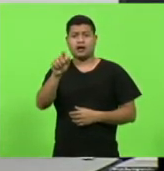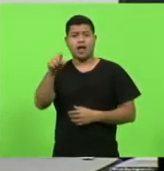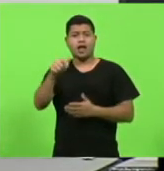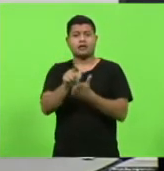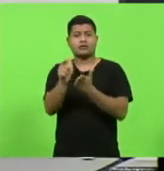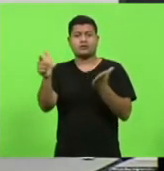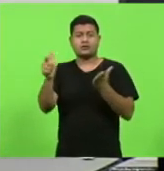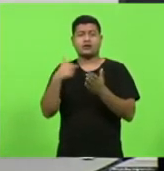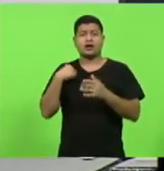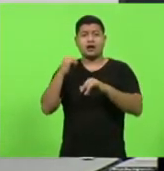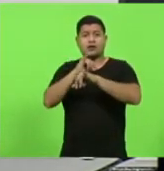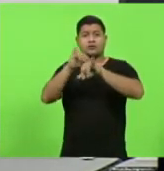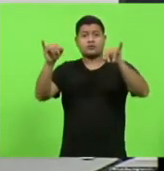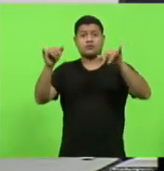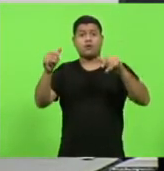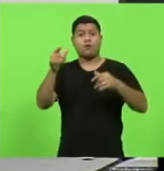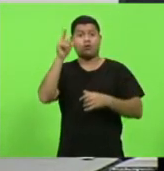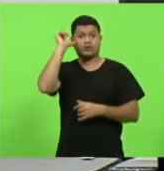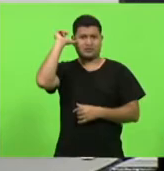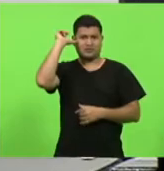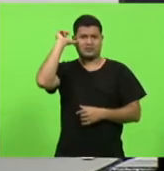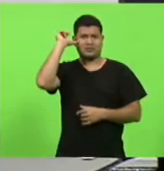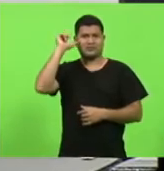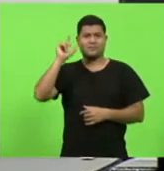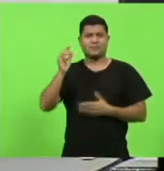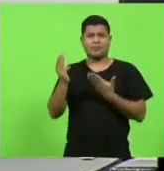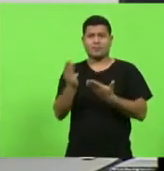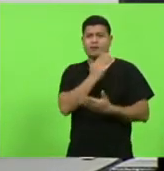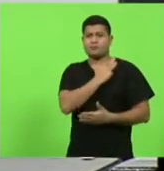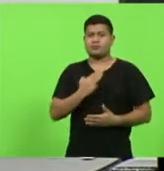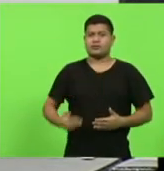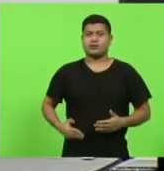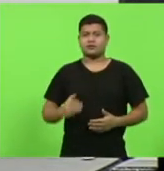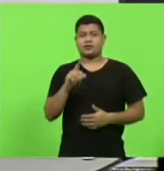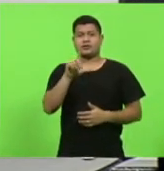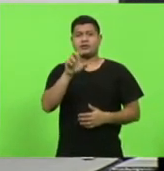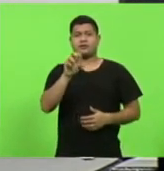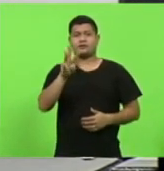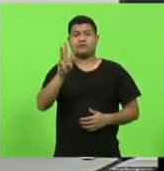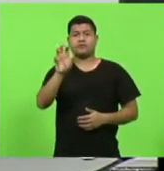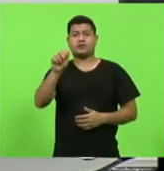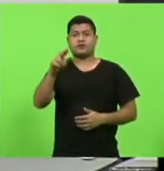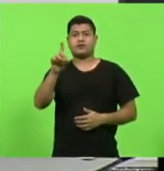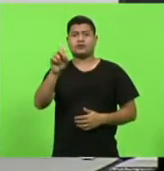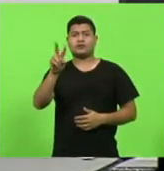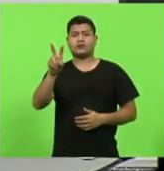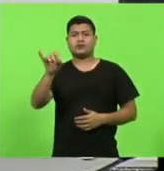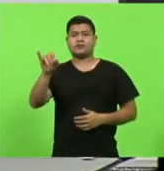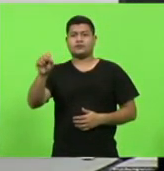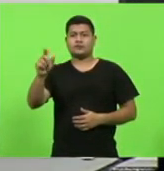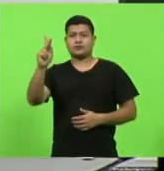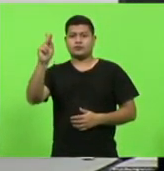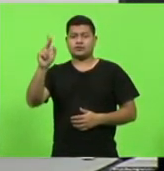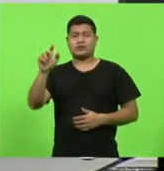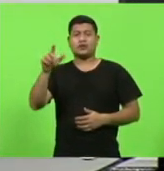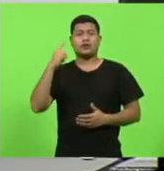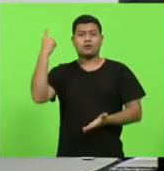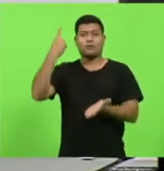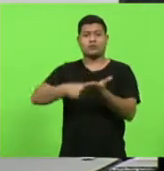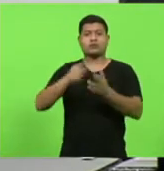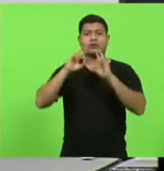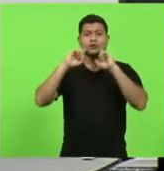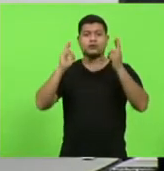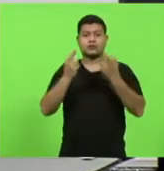anunciou ontem que o ministro Lewandowski marcou a reunião aí de audiência